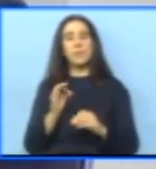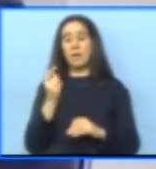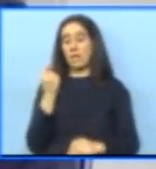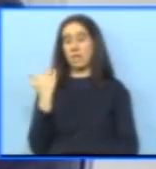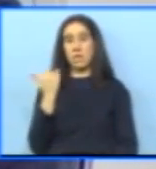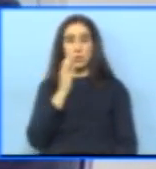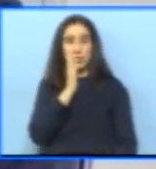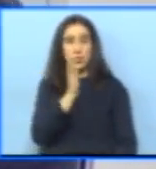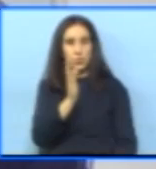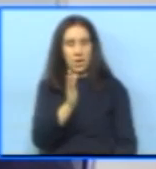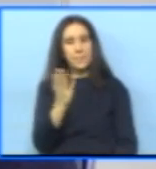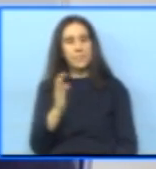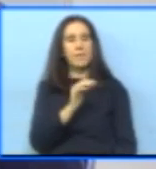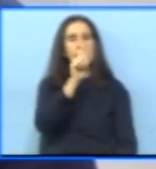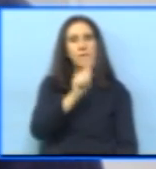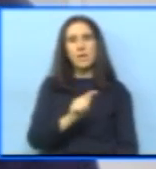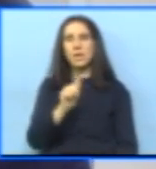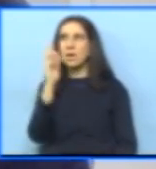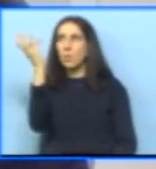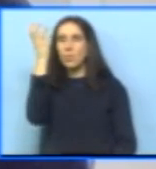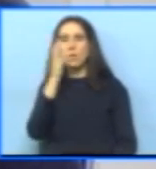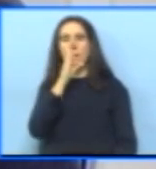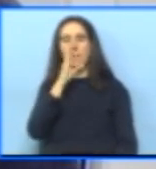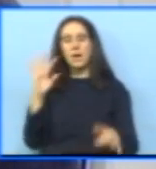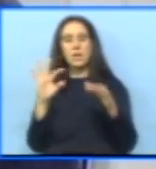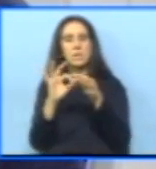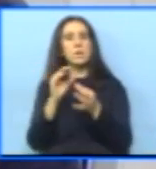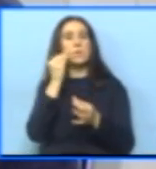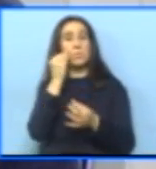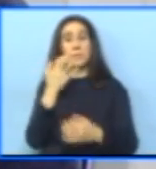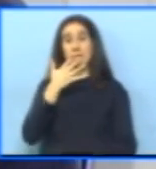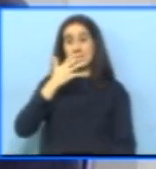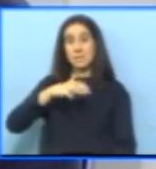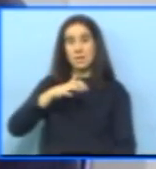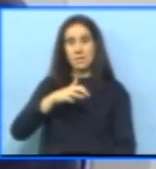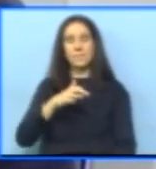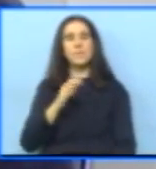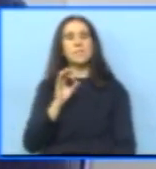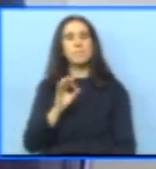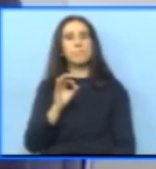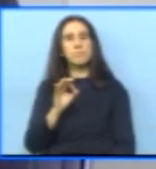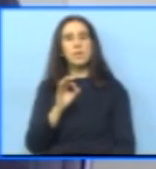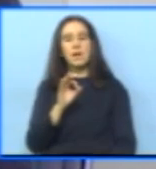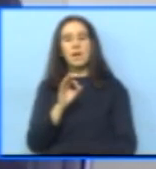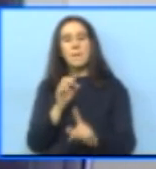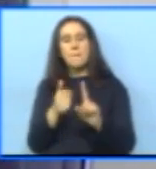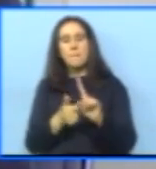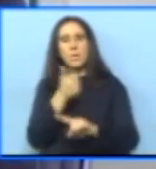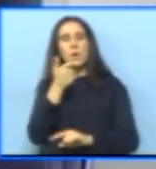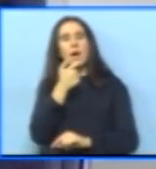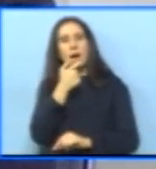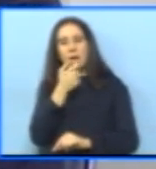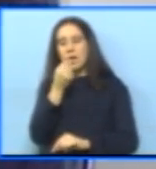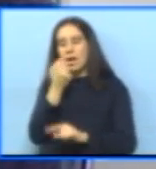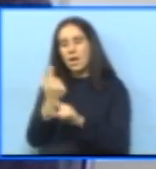há pedaço da relação entre a fé e a cultura? Ou seja, o sal trabalha tanto melhor quanto melhor for o